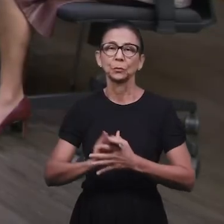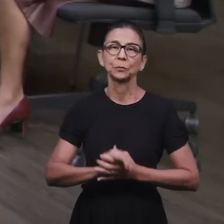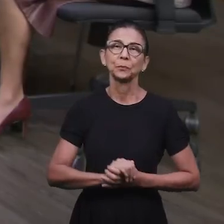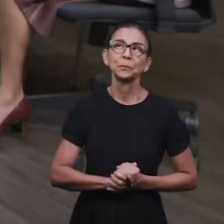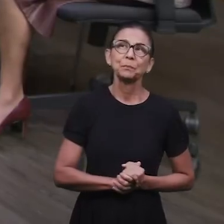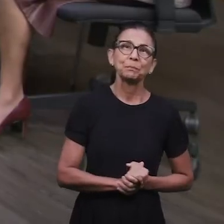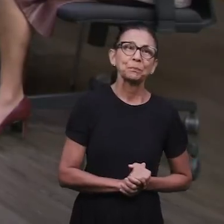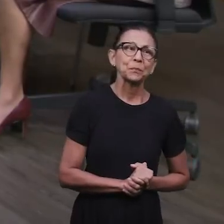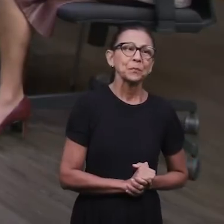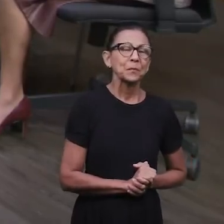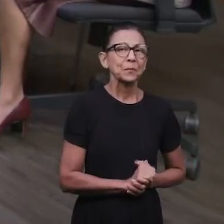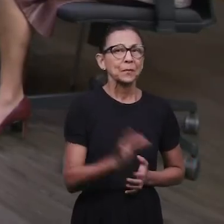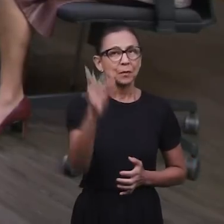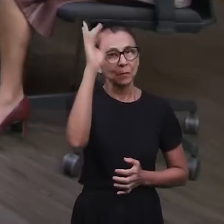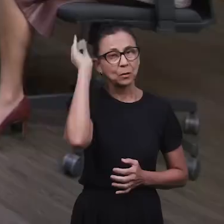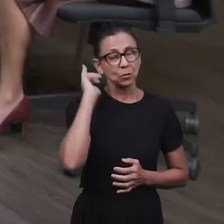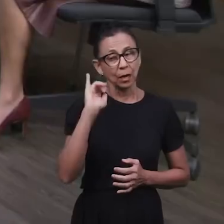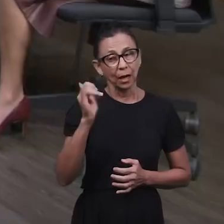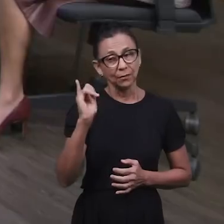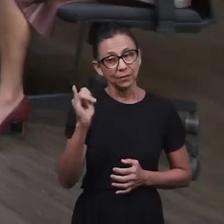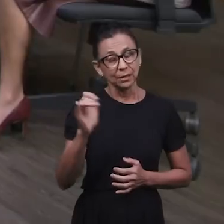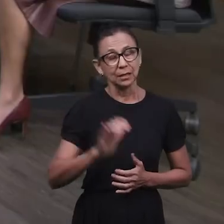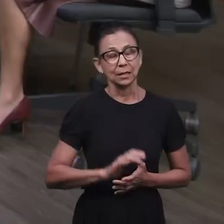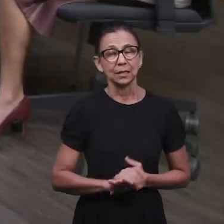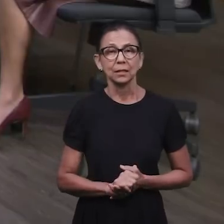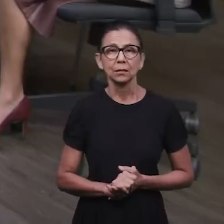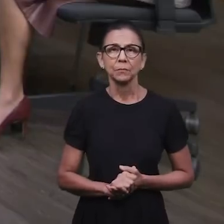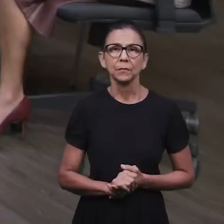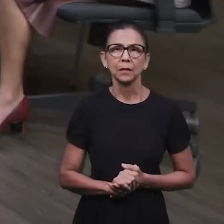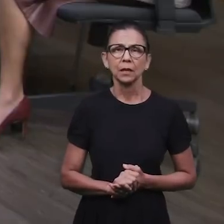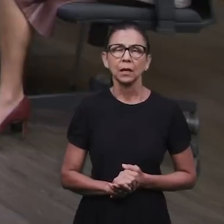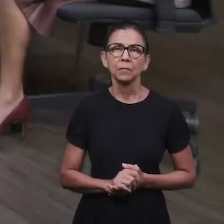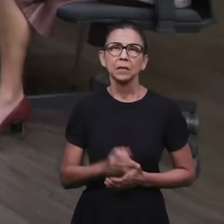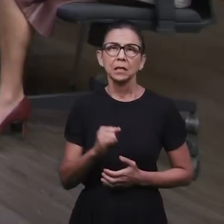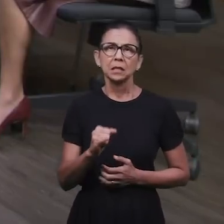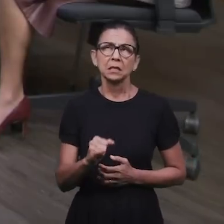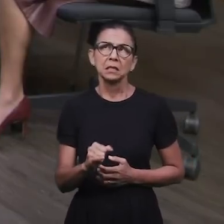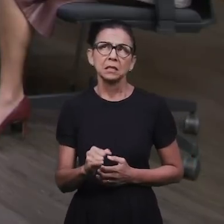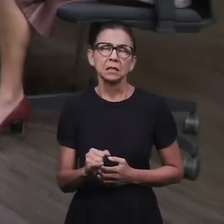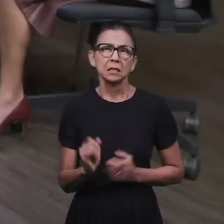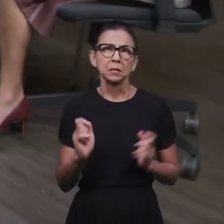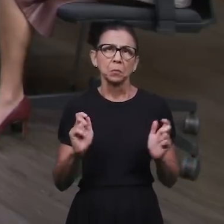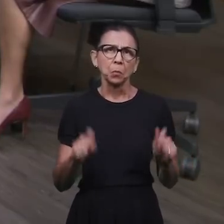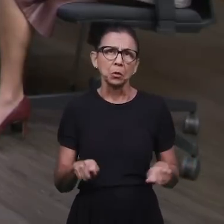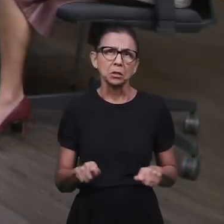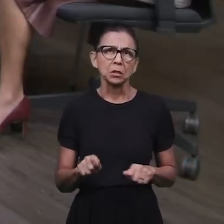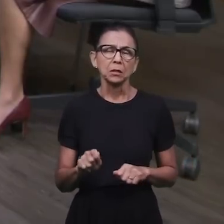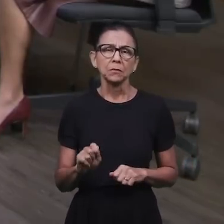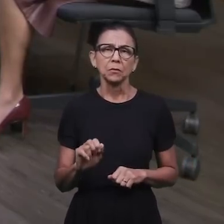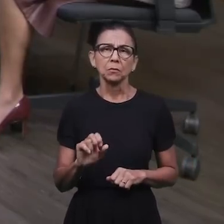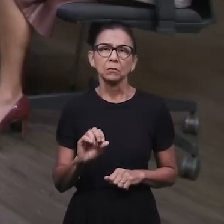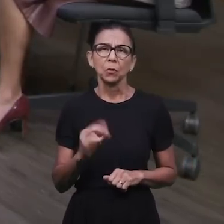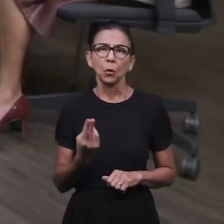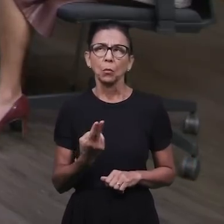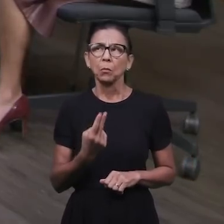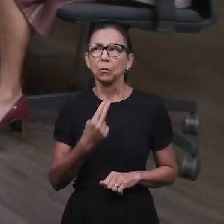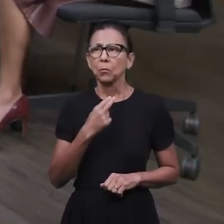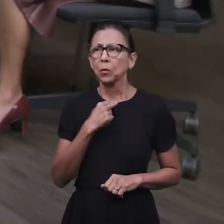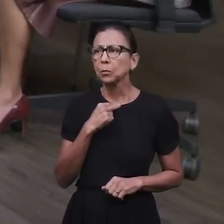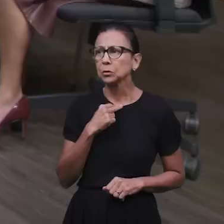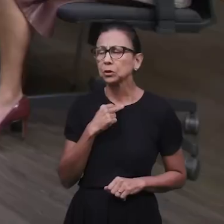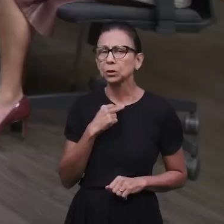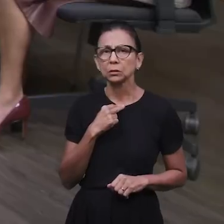inclusive, a legenda da cidade. A cidade é estado livre. Então, quem ia para lá já ia com este